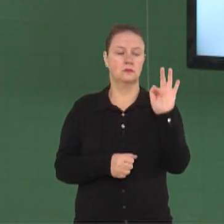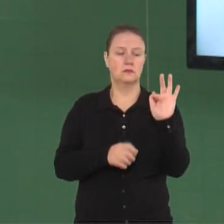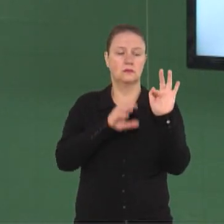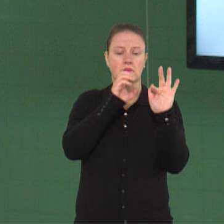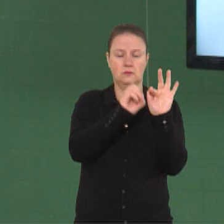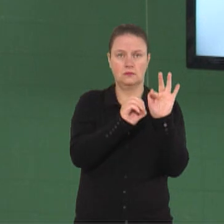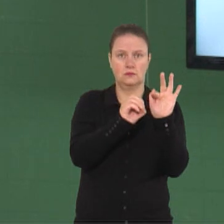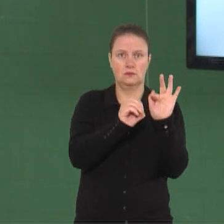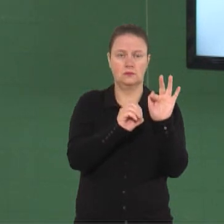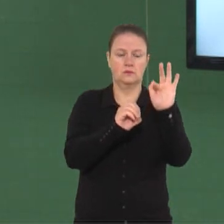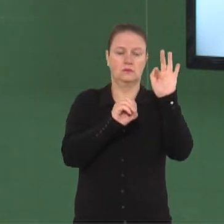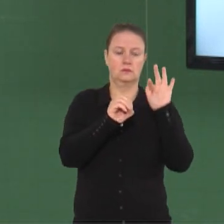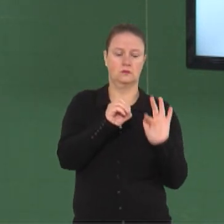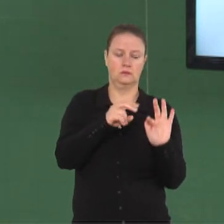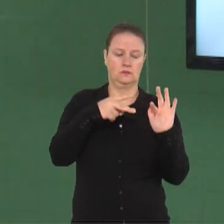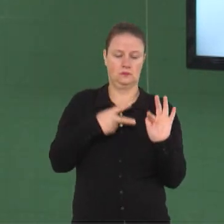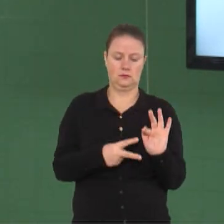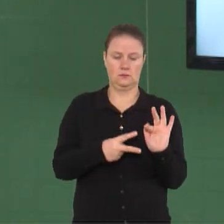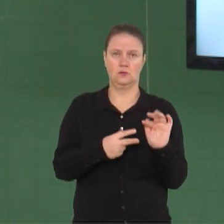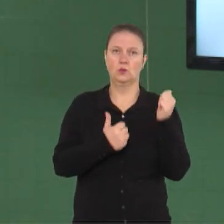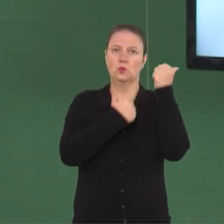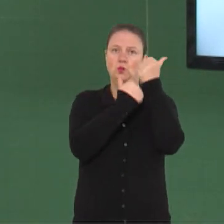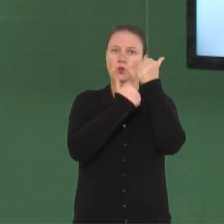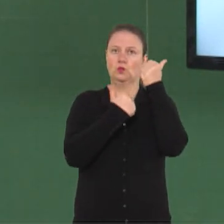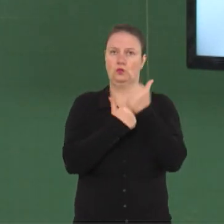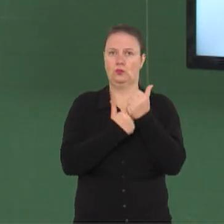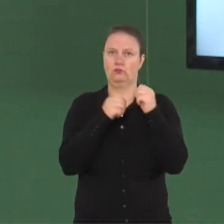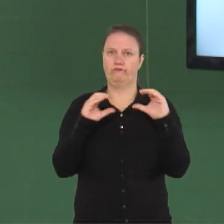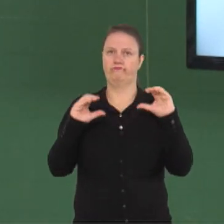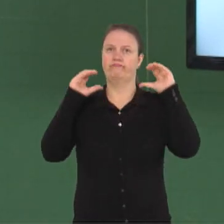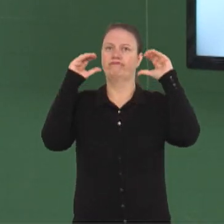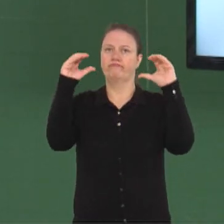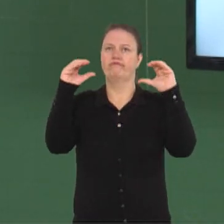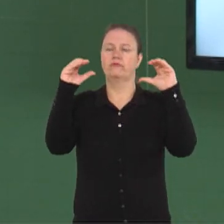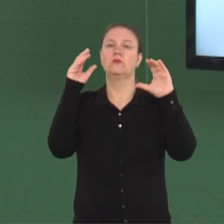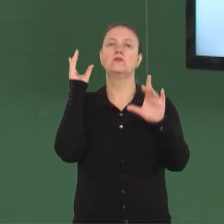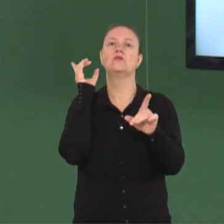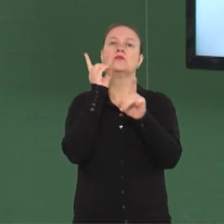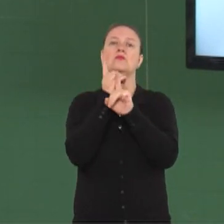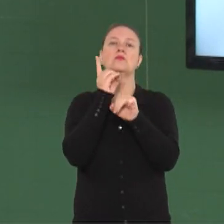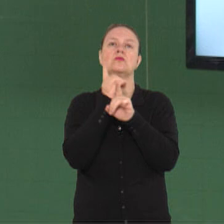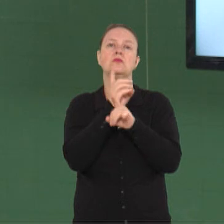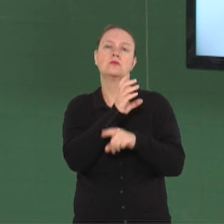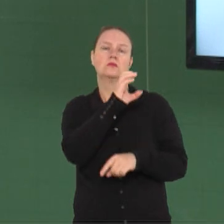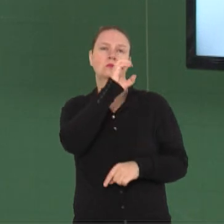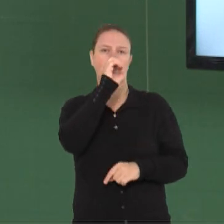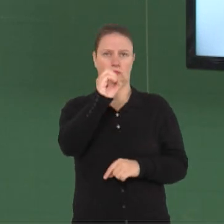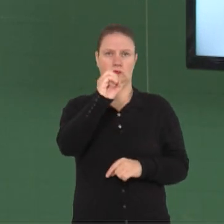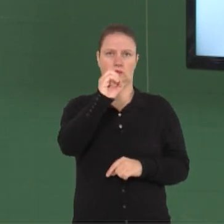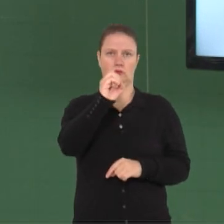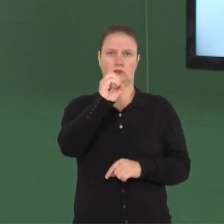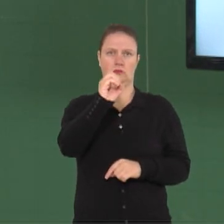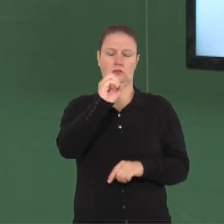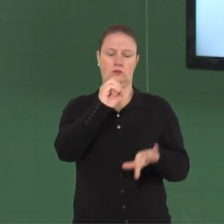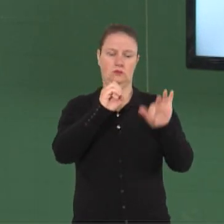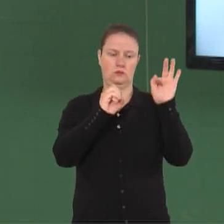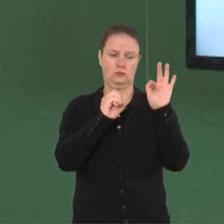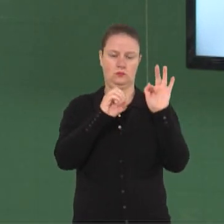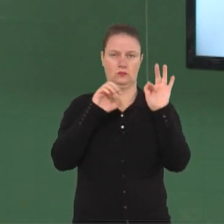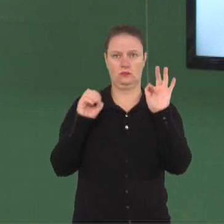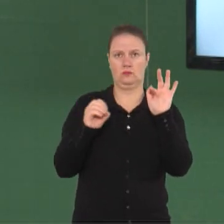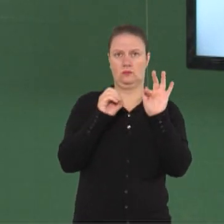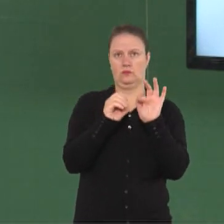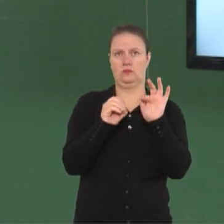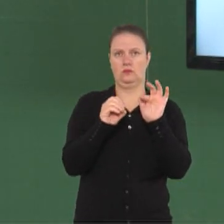e f de 2, quando você substitui na função, você encontra 0 para f de 0 e